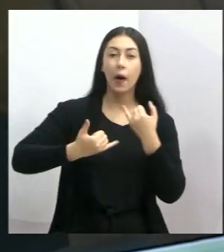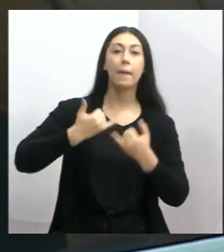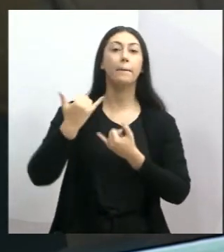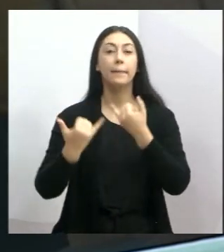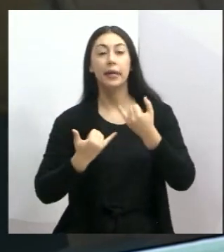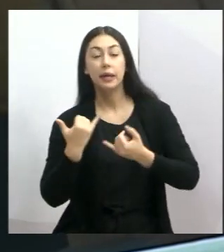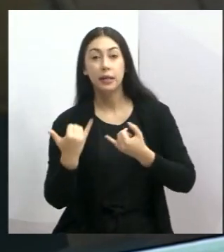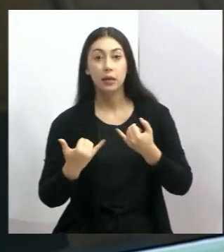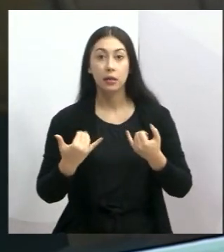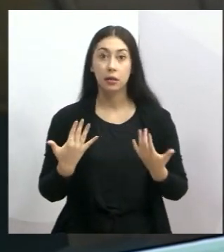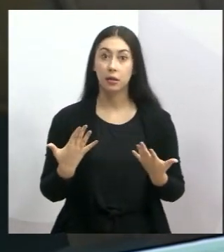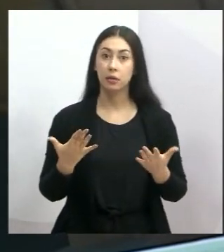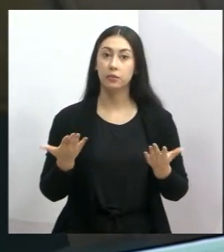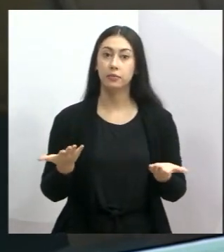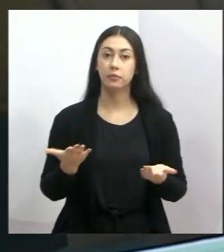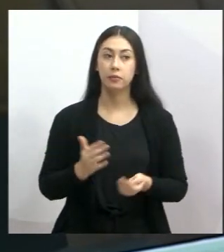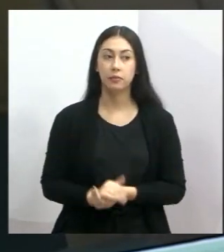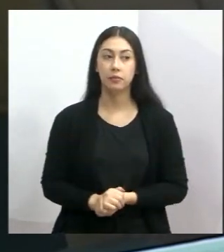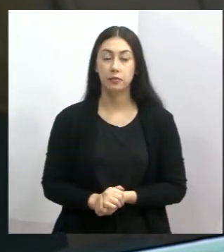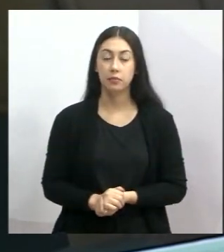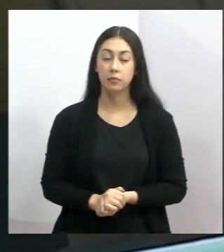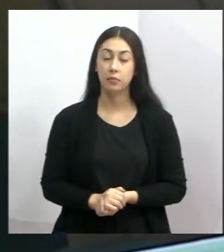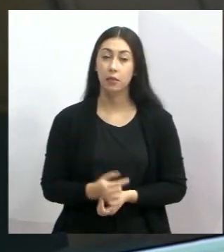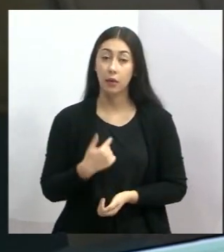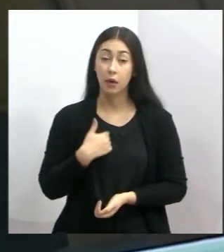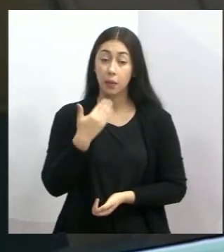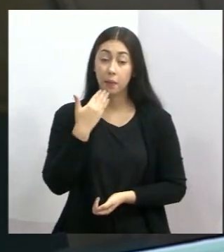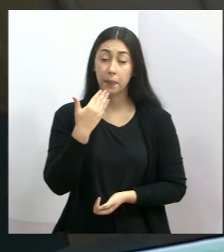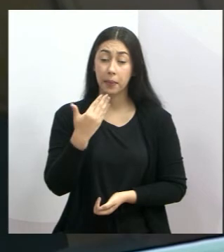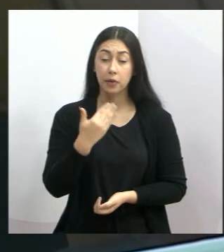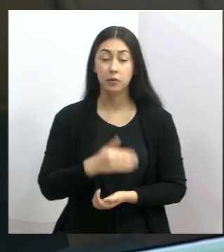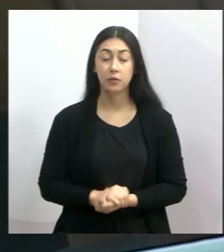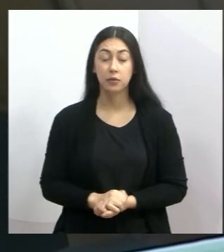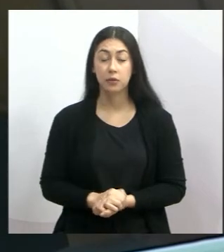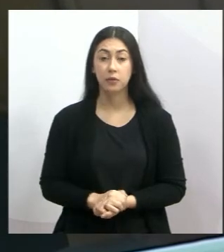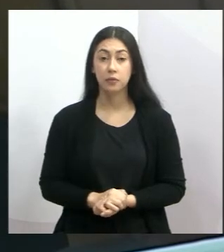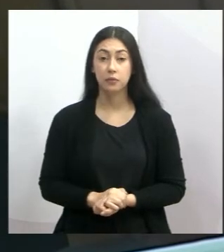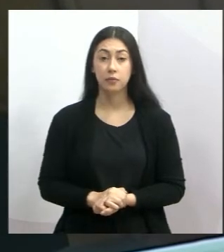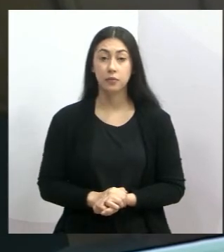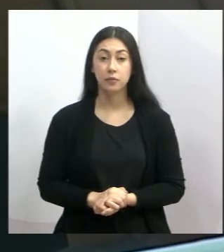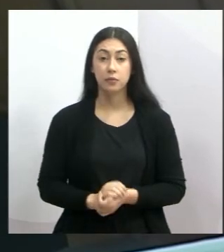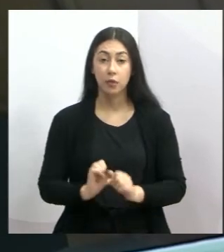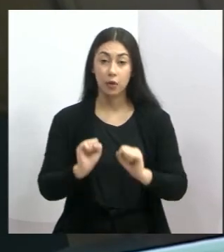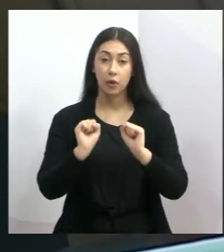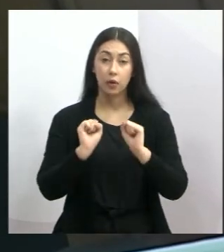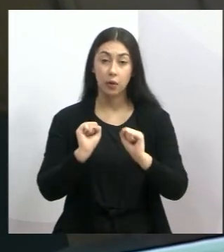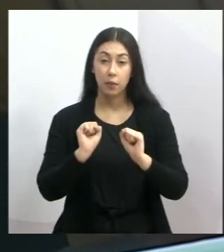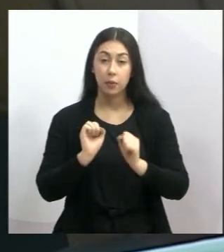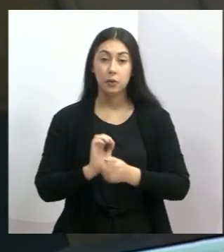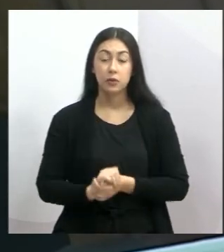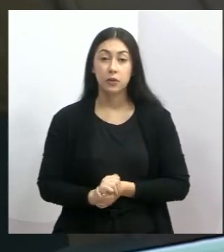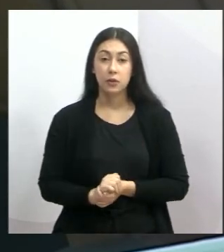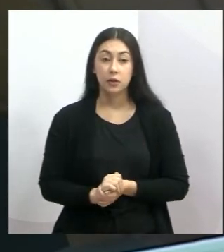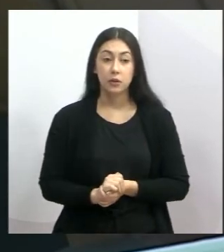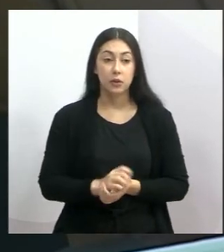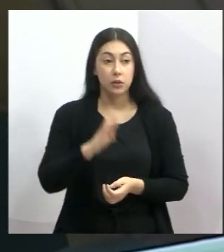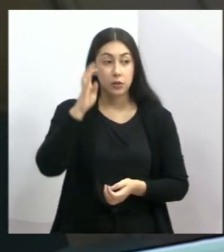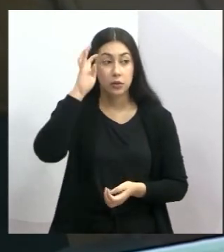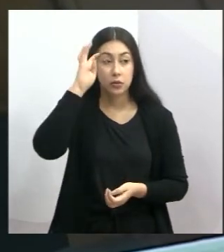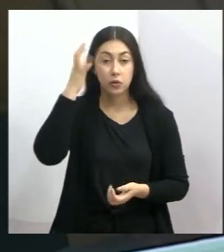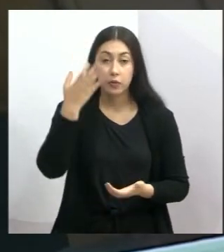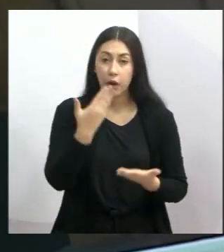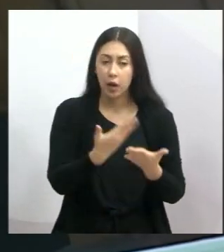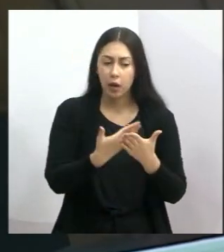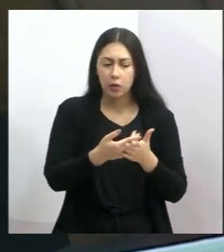mas vai ter carro vai ter recuo então fica aí o meu pedido aí para que possa ter feito alguma coisa